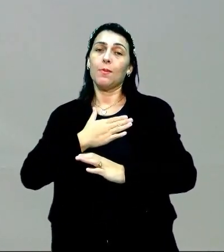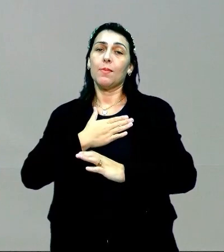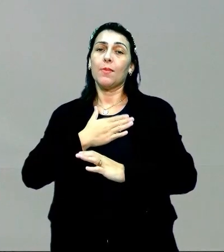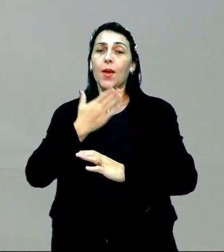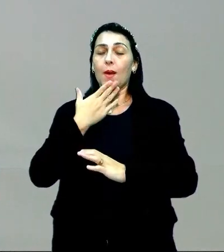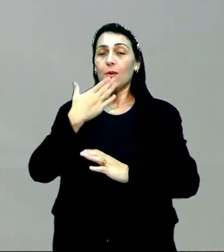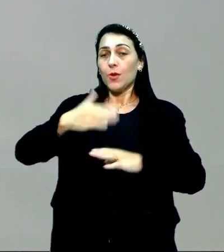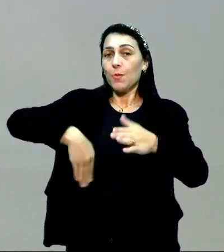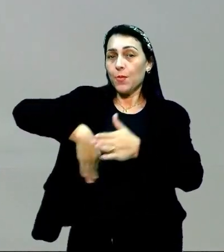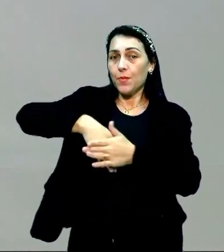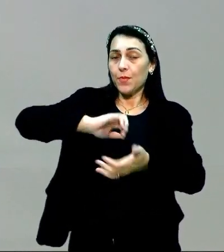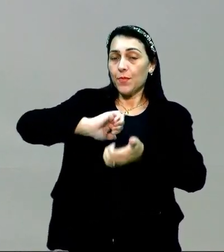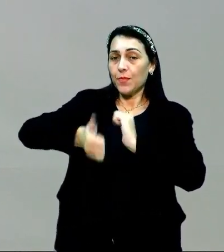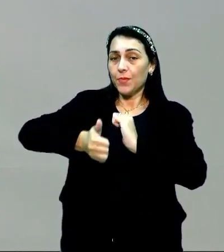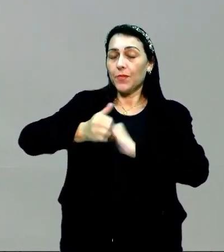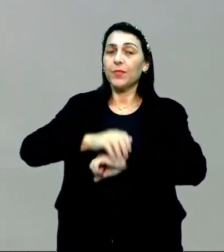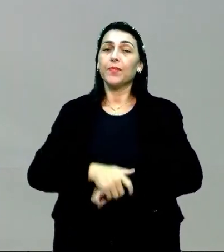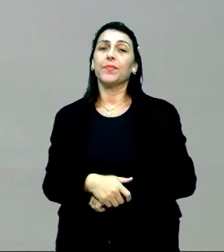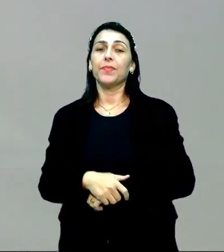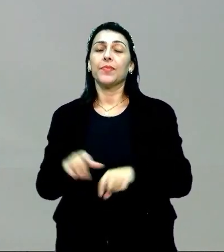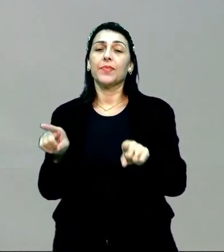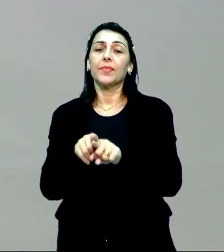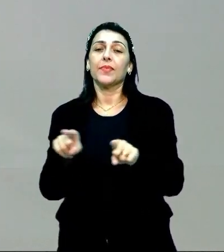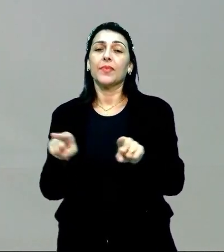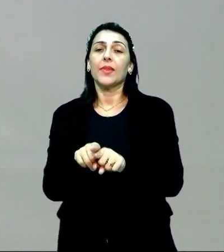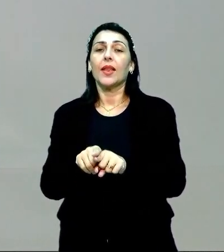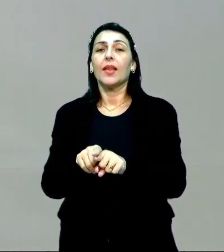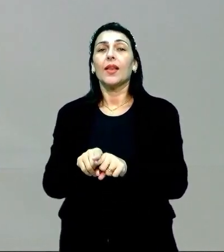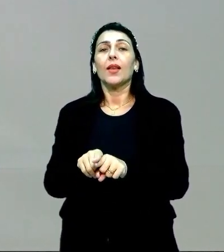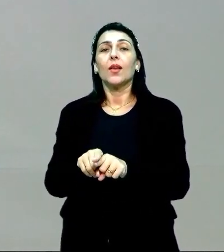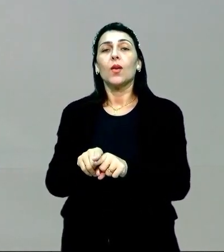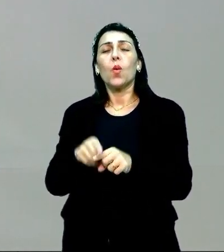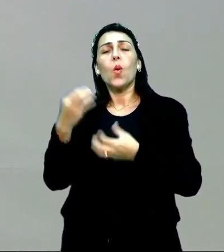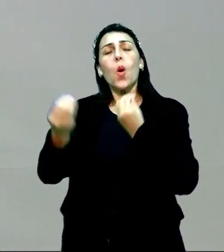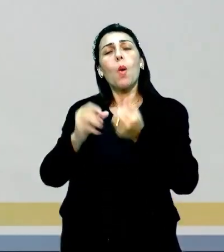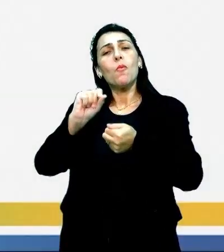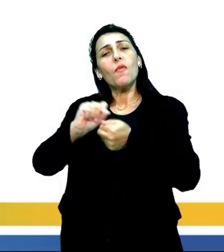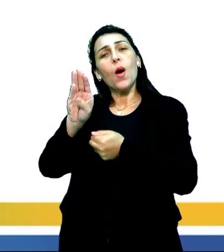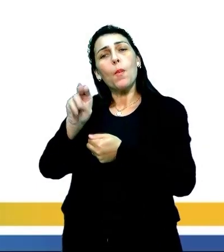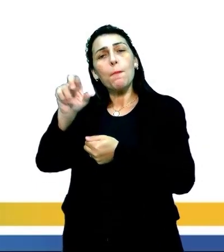texto. Ou então você resolveu fazer uma receita lá dentro do texto.